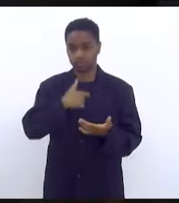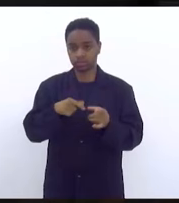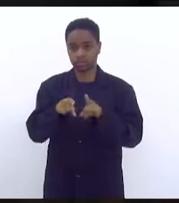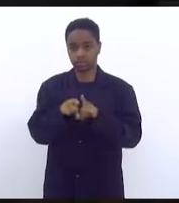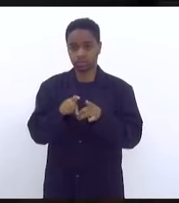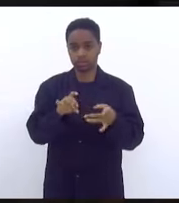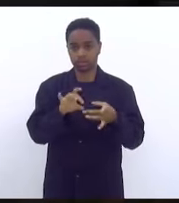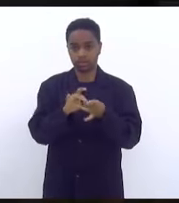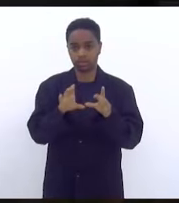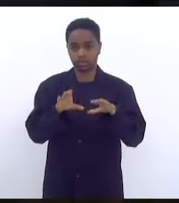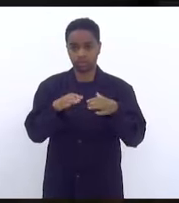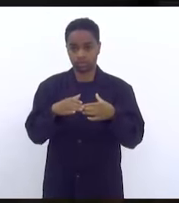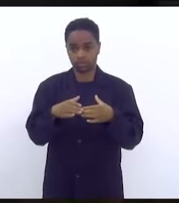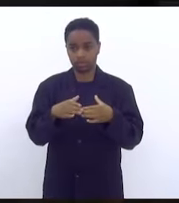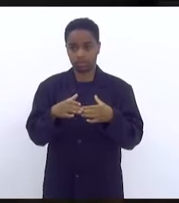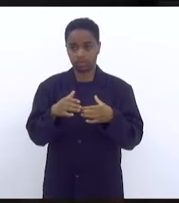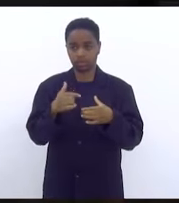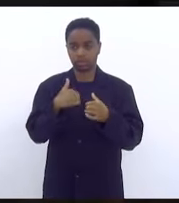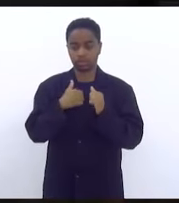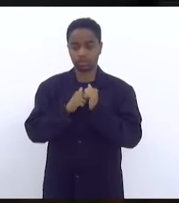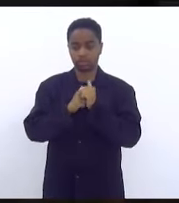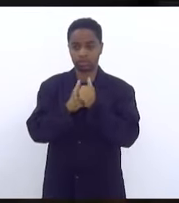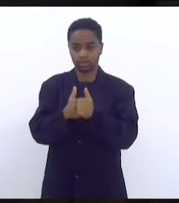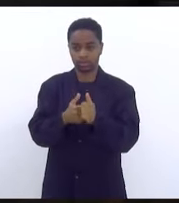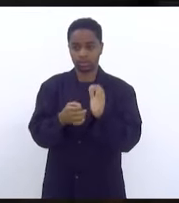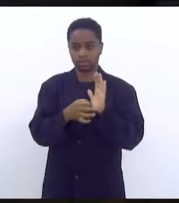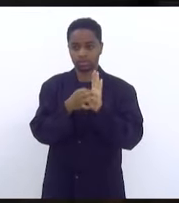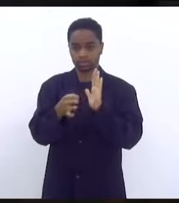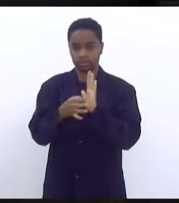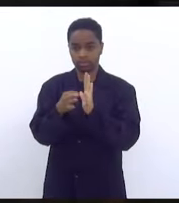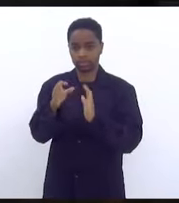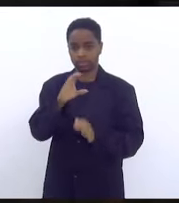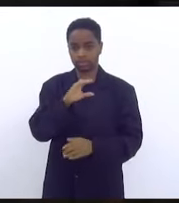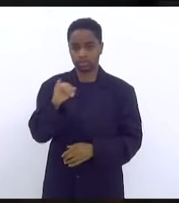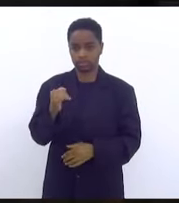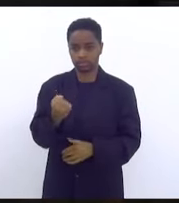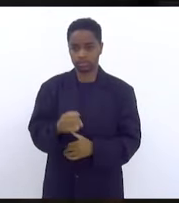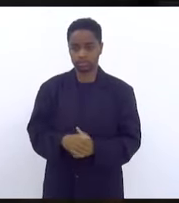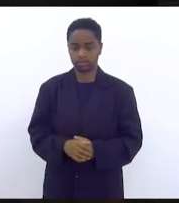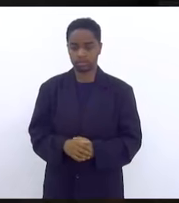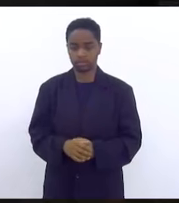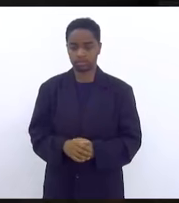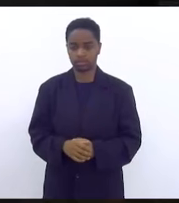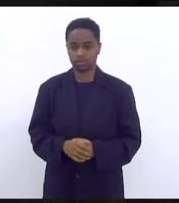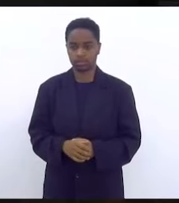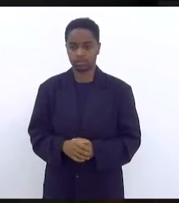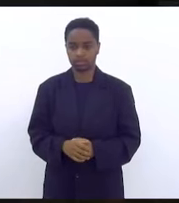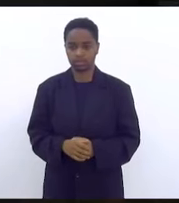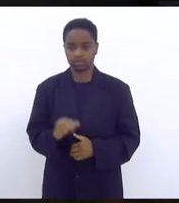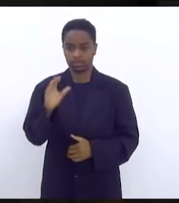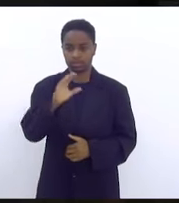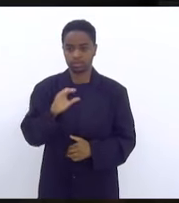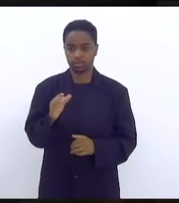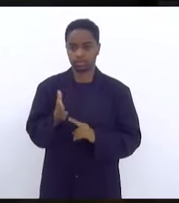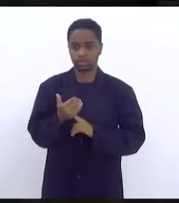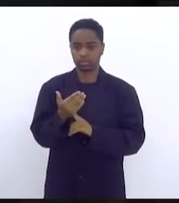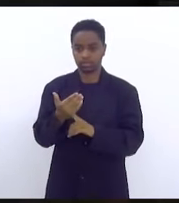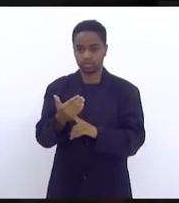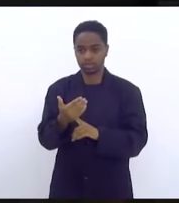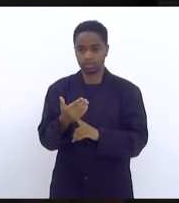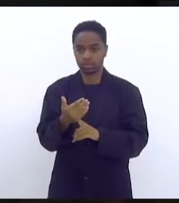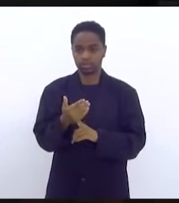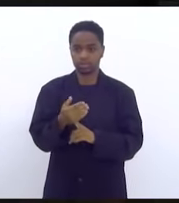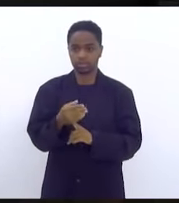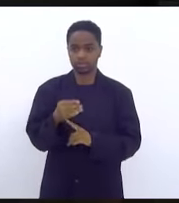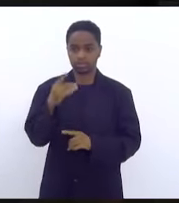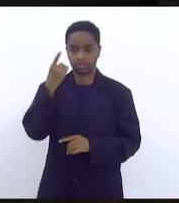parte dessa comissão, acompanho o parecer da CCJ. Pela Comissão de Ciência e Tecnologia,